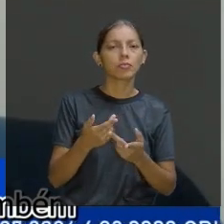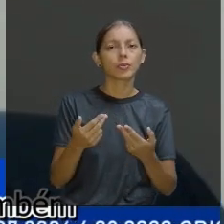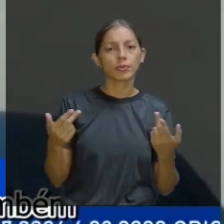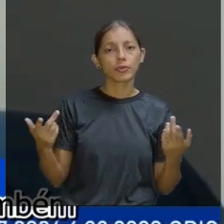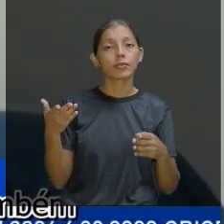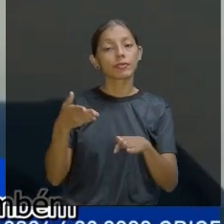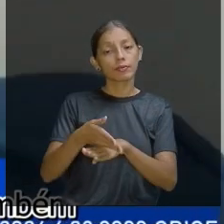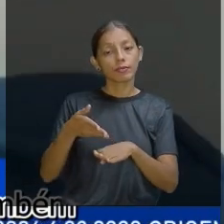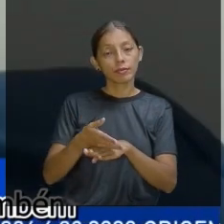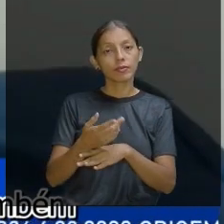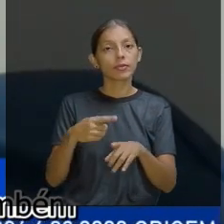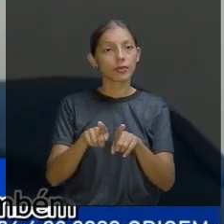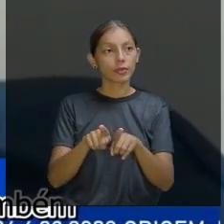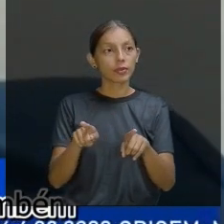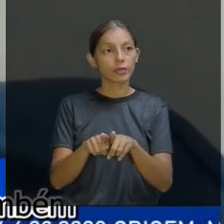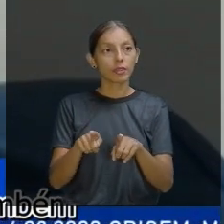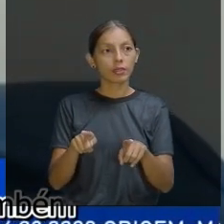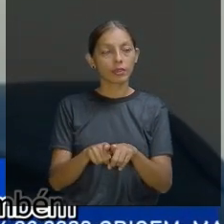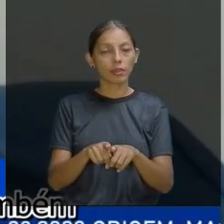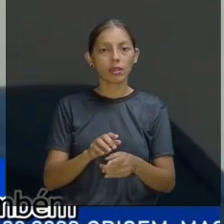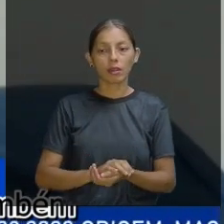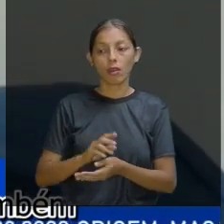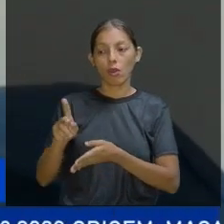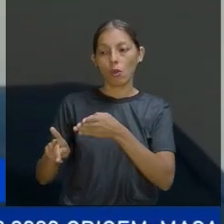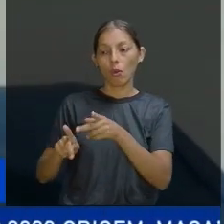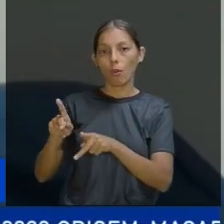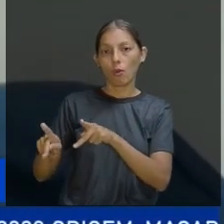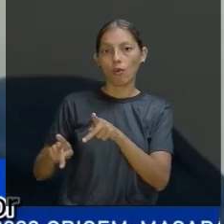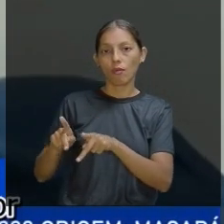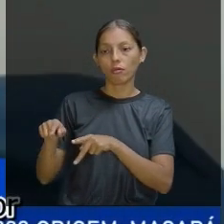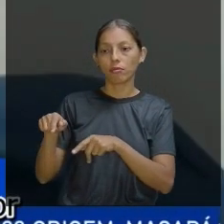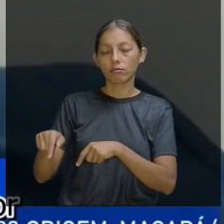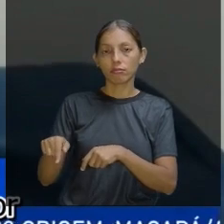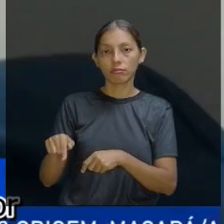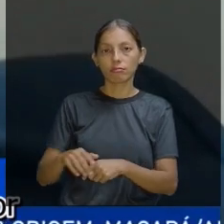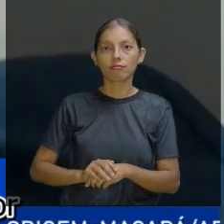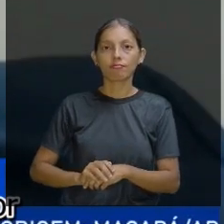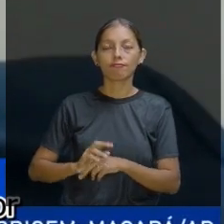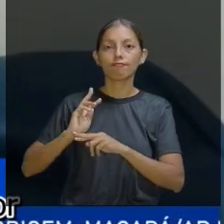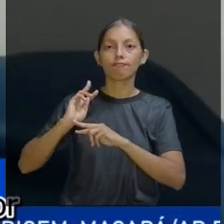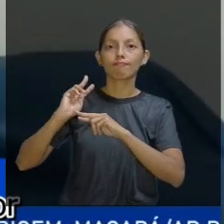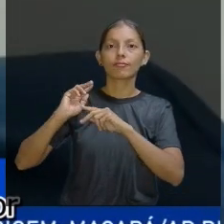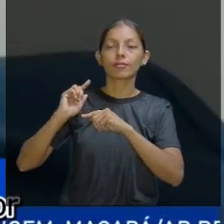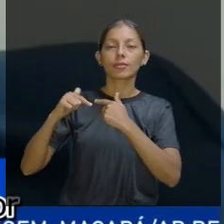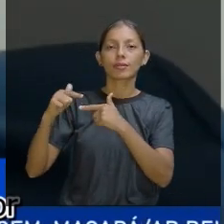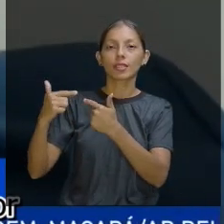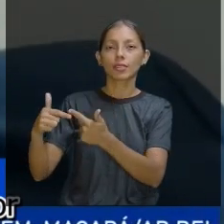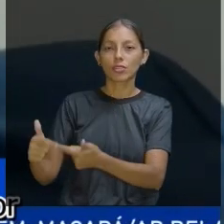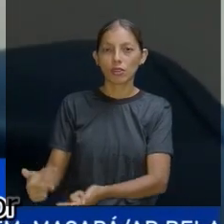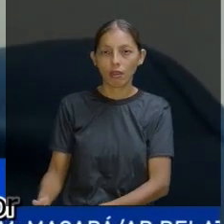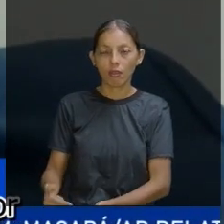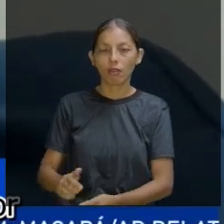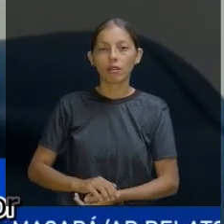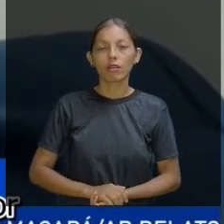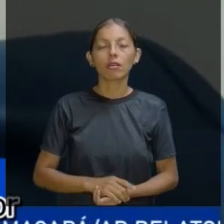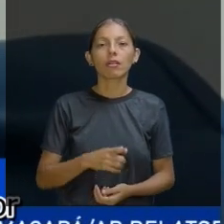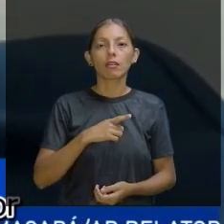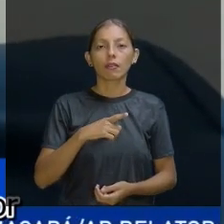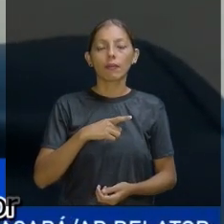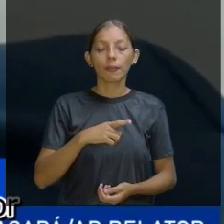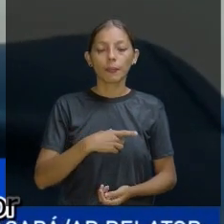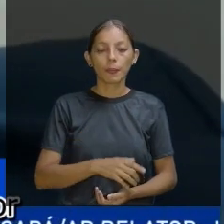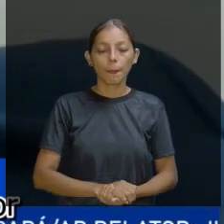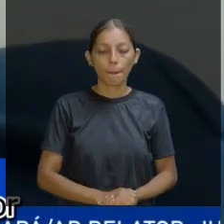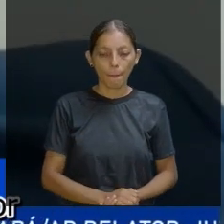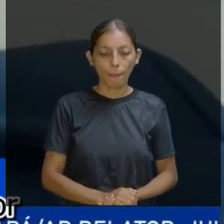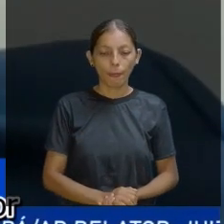e olhar para esse povo, que é um povo tradicional, também, assim como os pretos que vieram